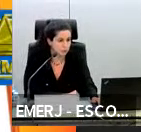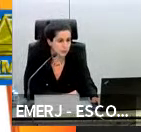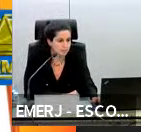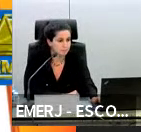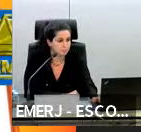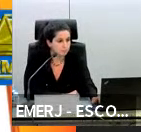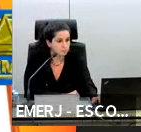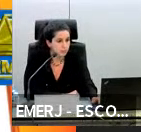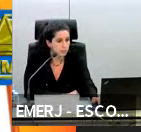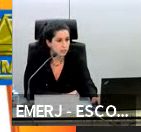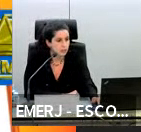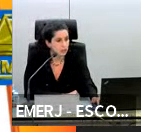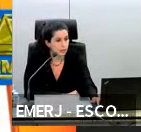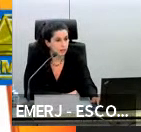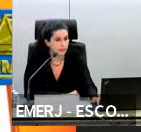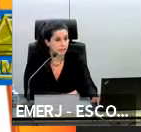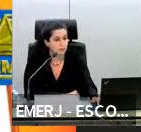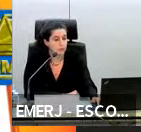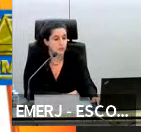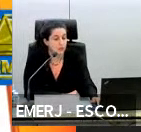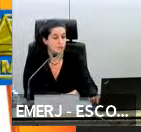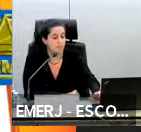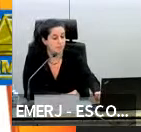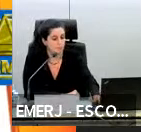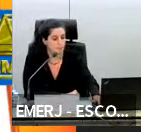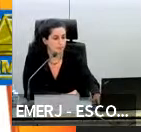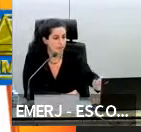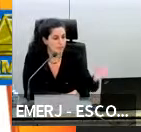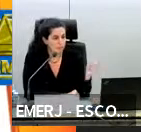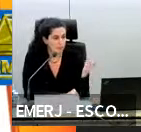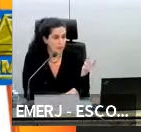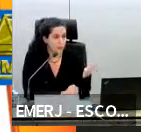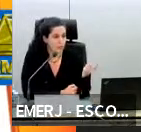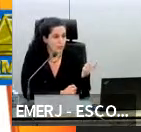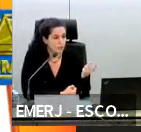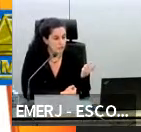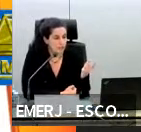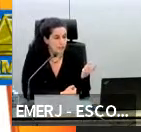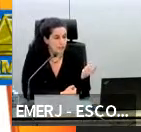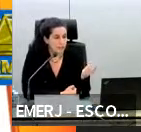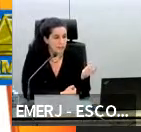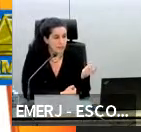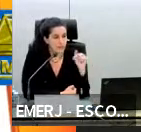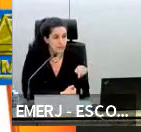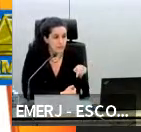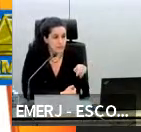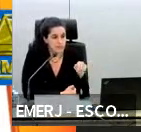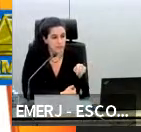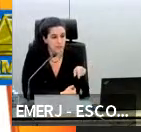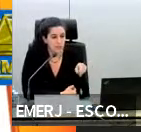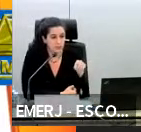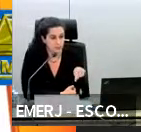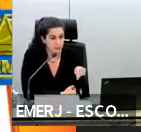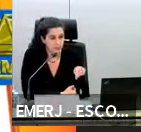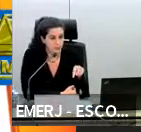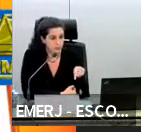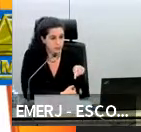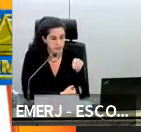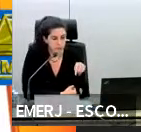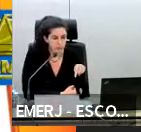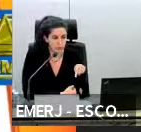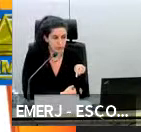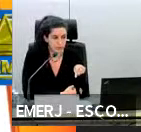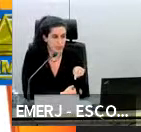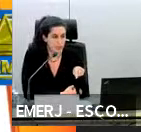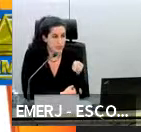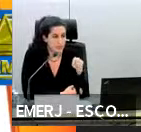podia confiar. Então, a gente percebeu que os dados oficiais indicavam a diminuição dos